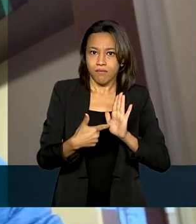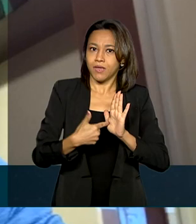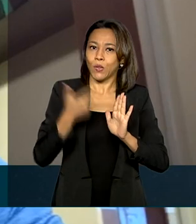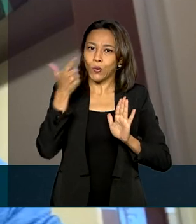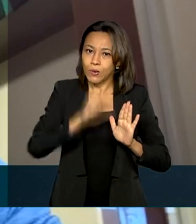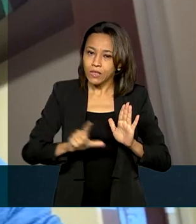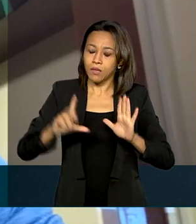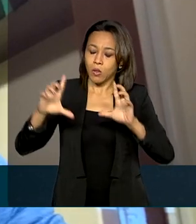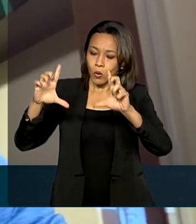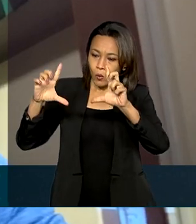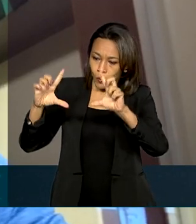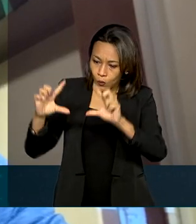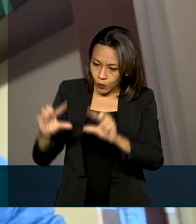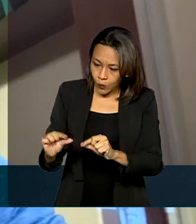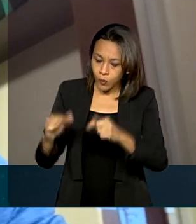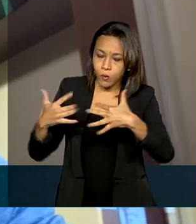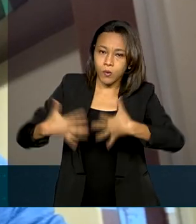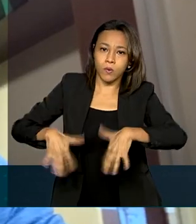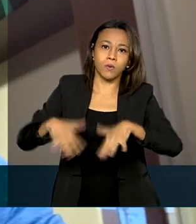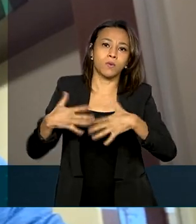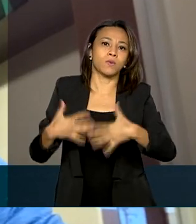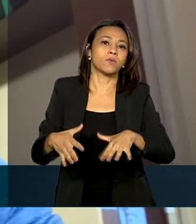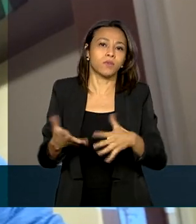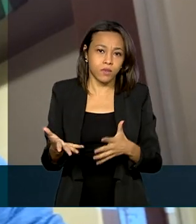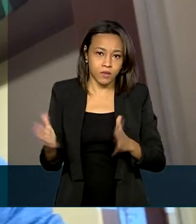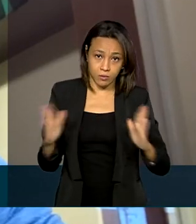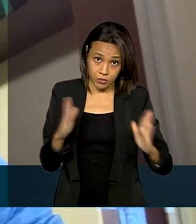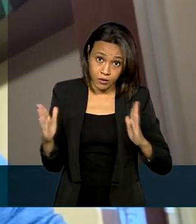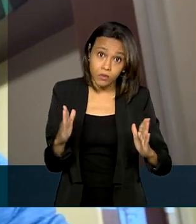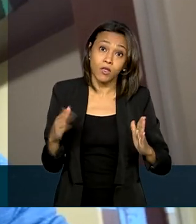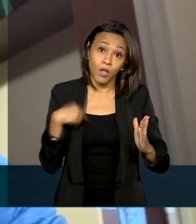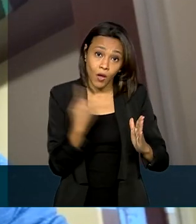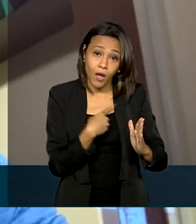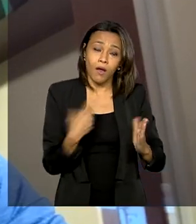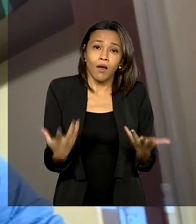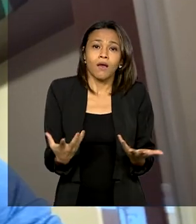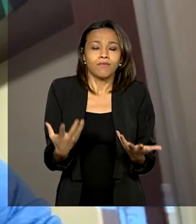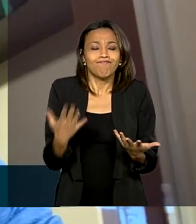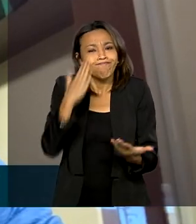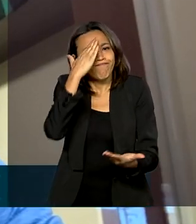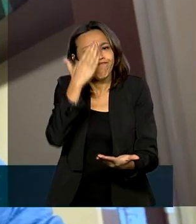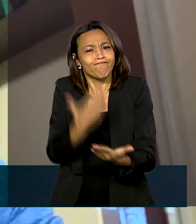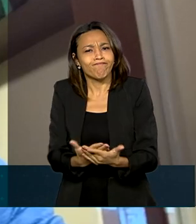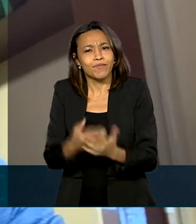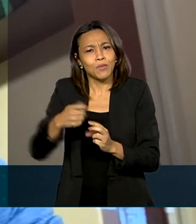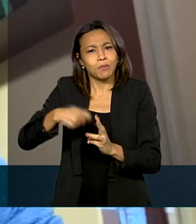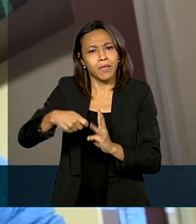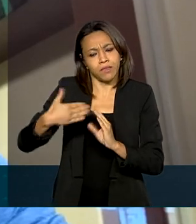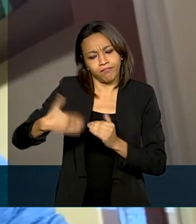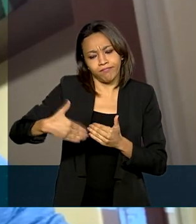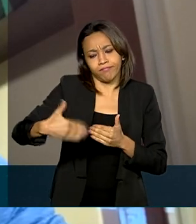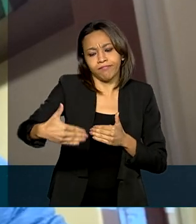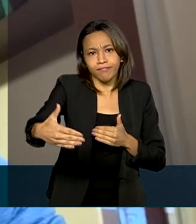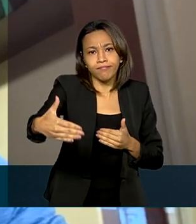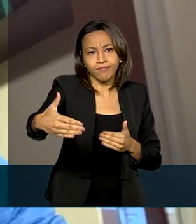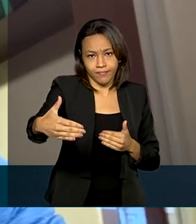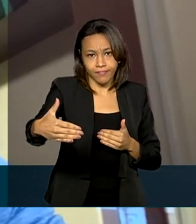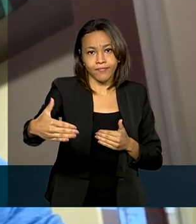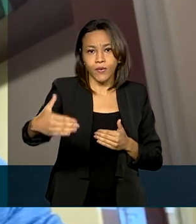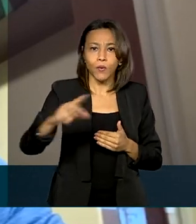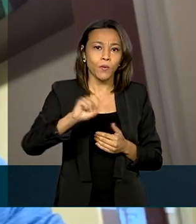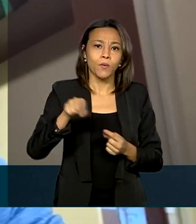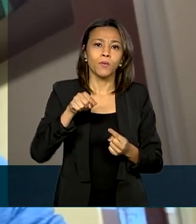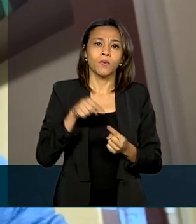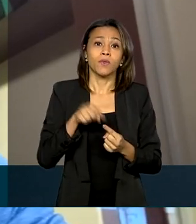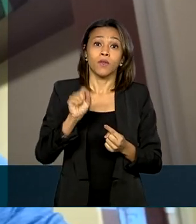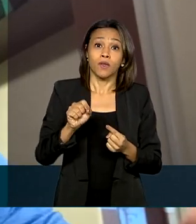fase crítica e estamos muito confiantes para esses últimos meses agora, para que